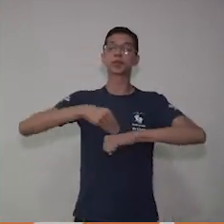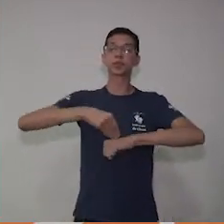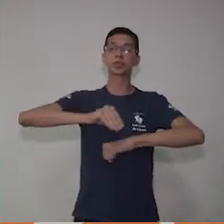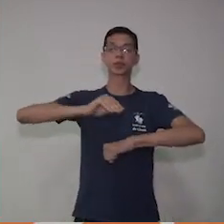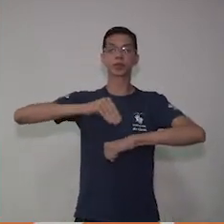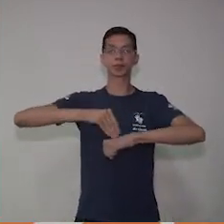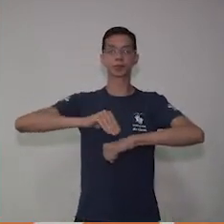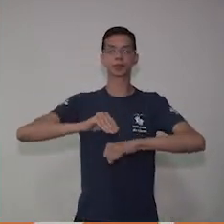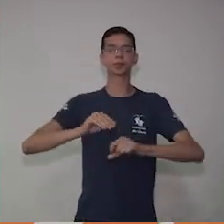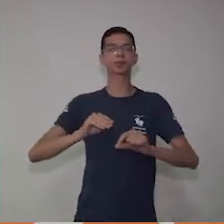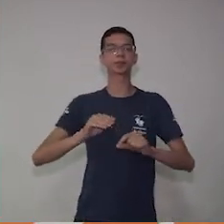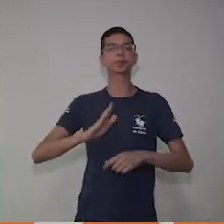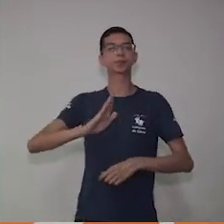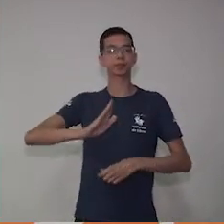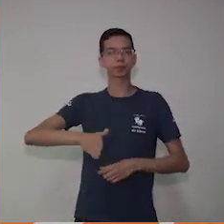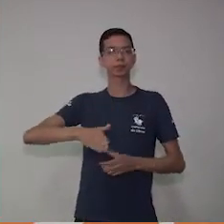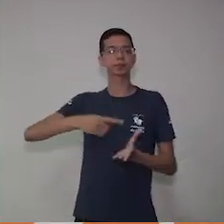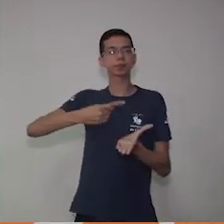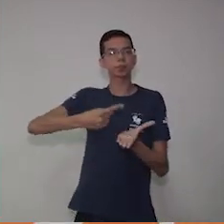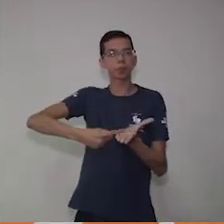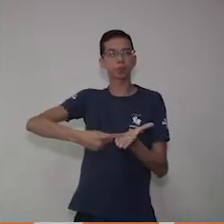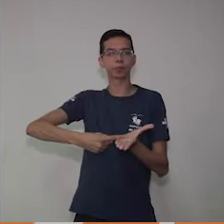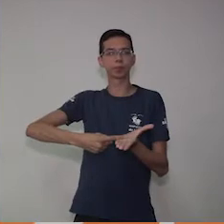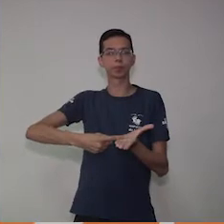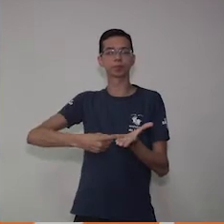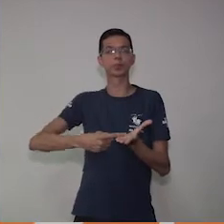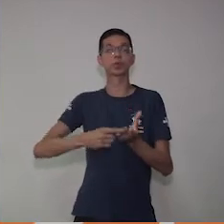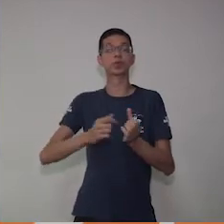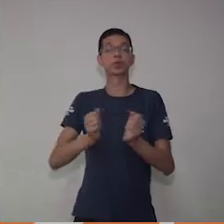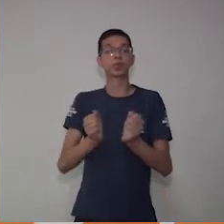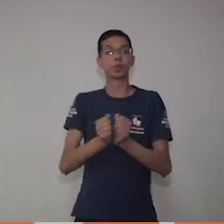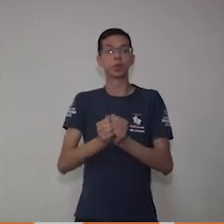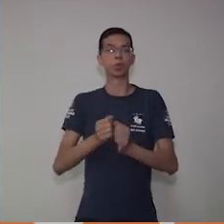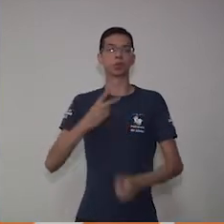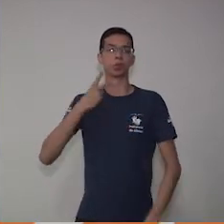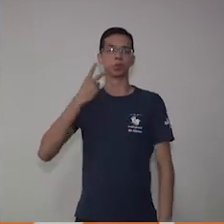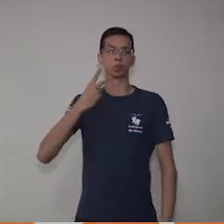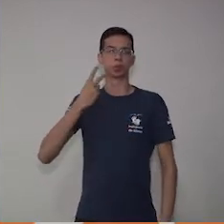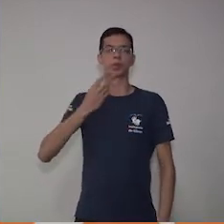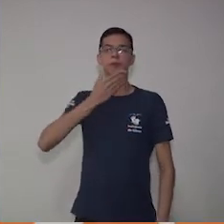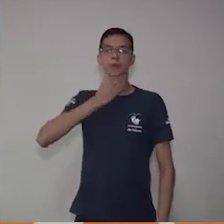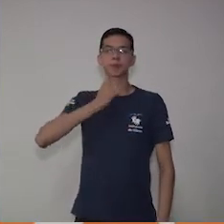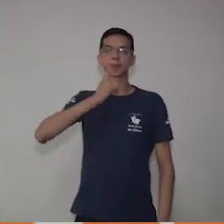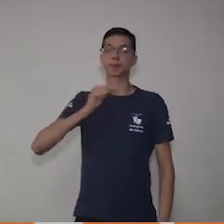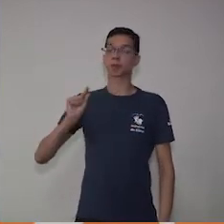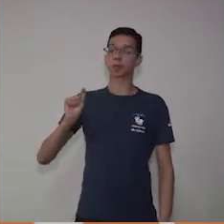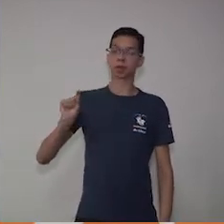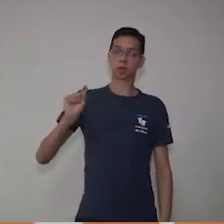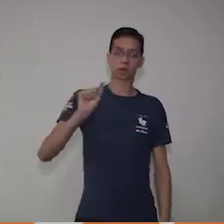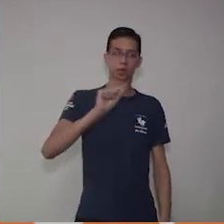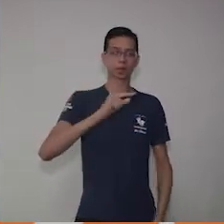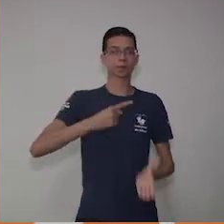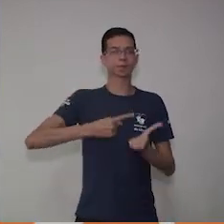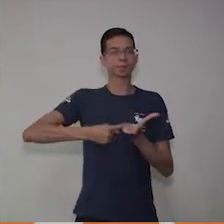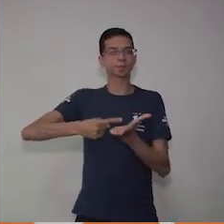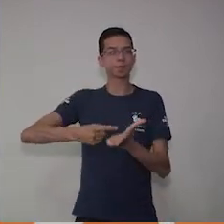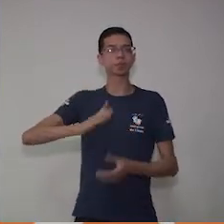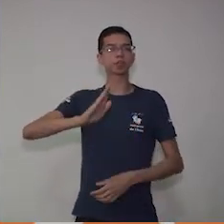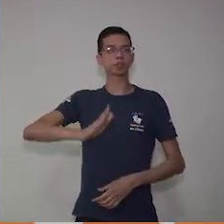nós realizamos junto aos vereadores e vereadoras, incluiu